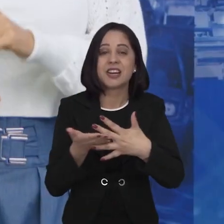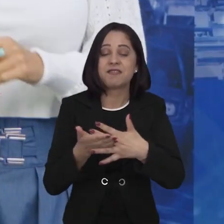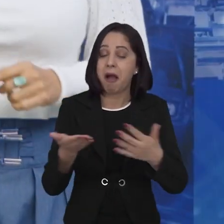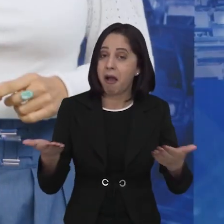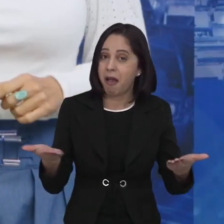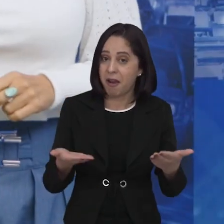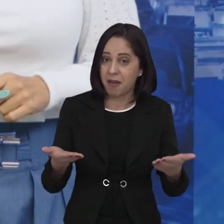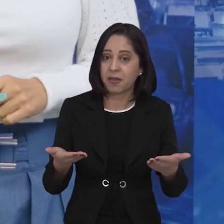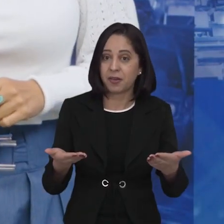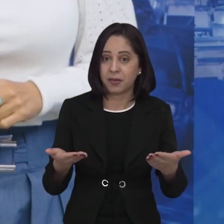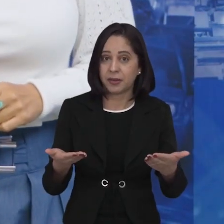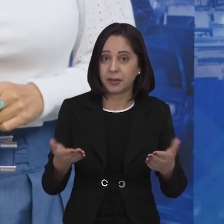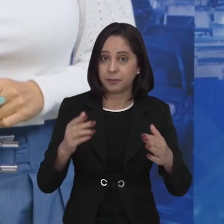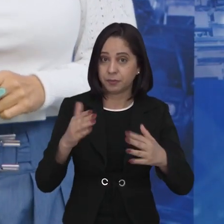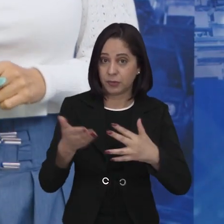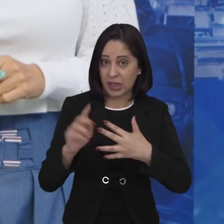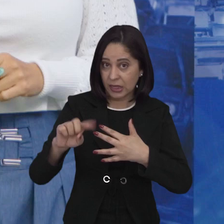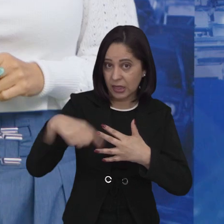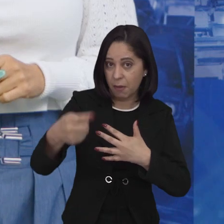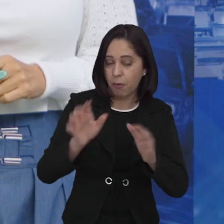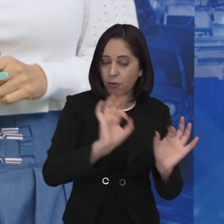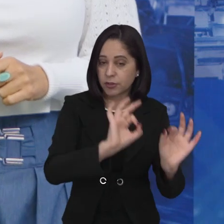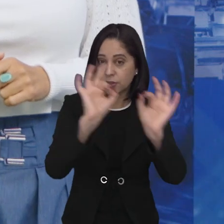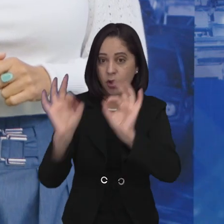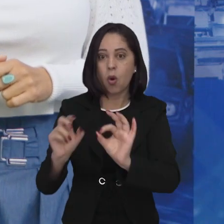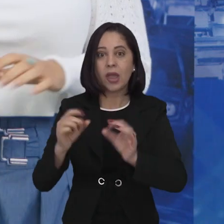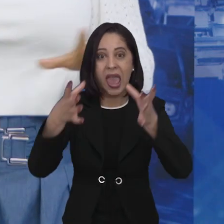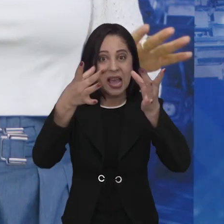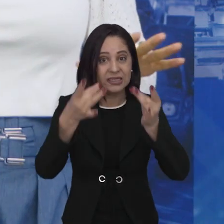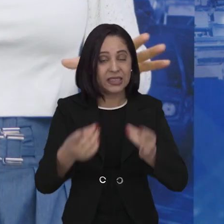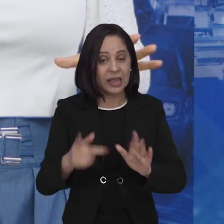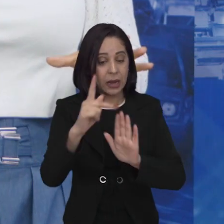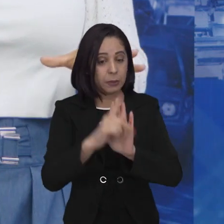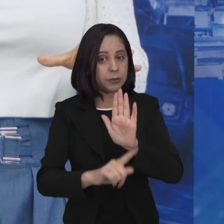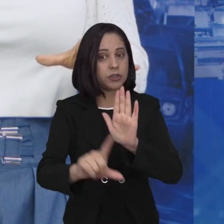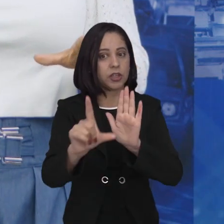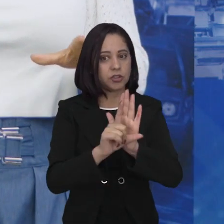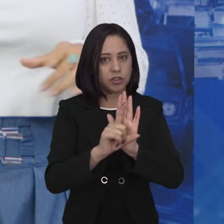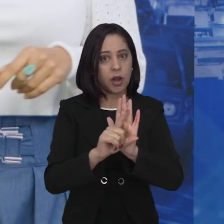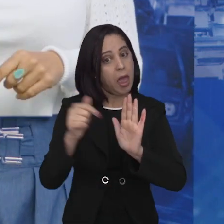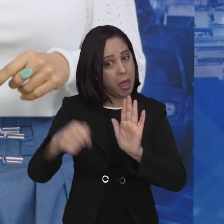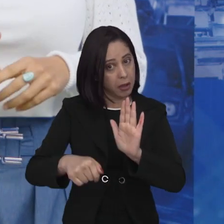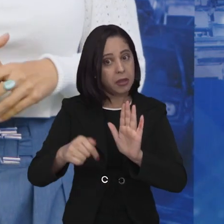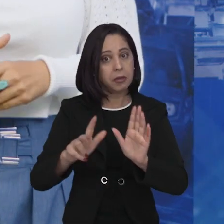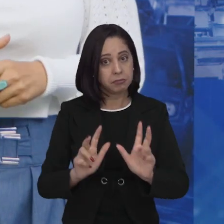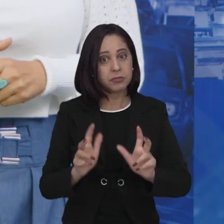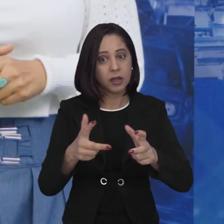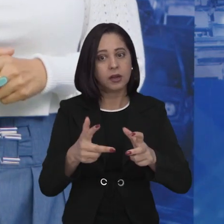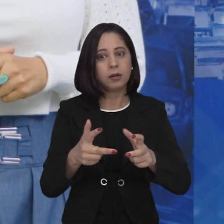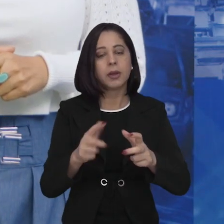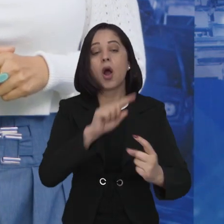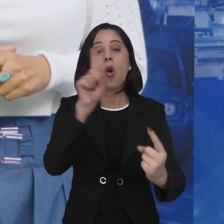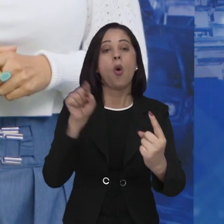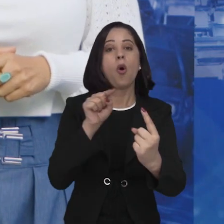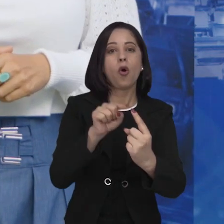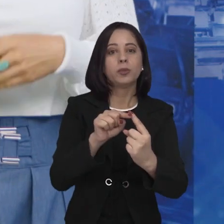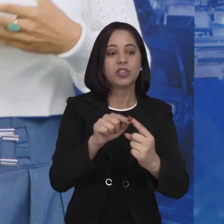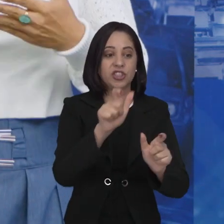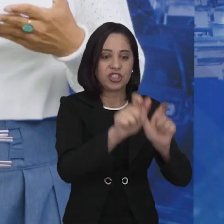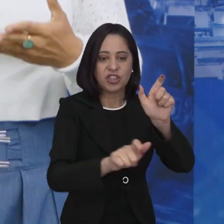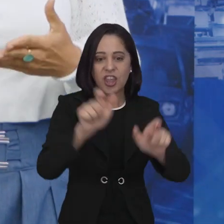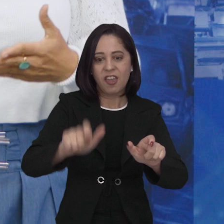uma pausa aqui no Ação Parlamentar e no próximo bloco a gente mostra os detalhes de um projeto de lei que tramita na Câmara e que